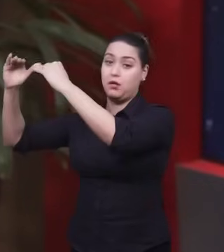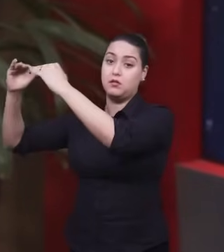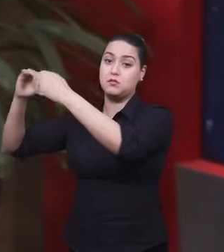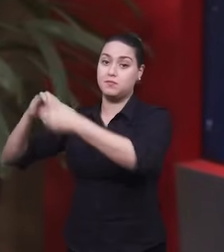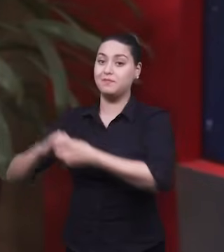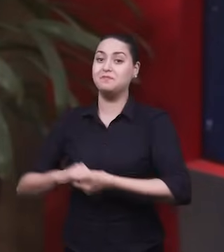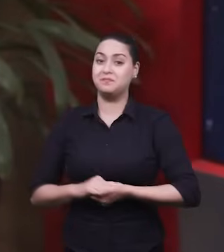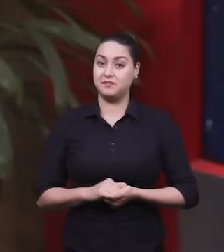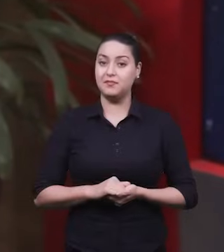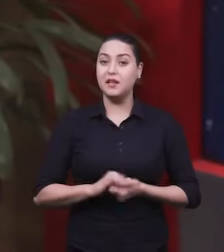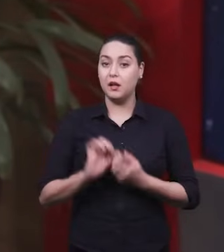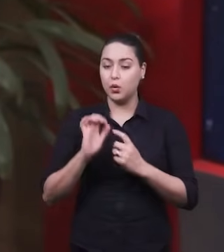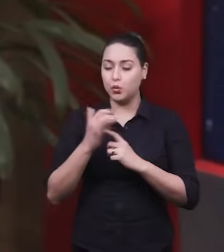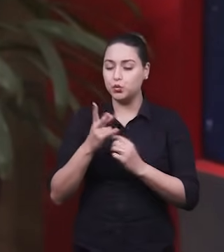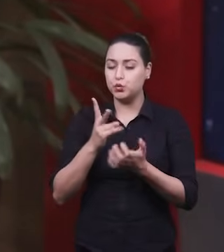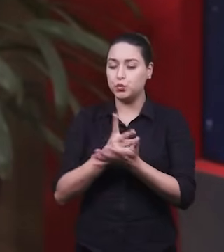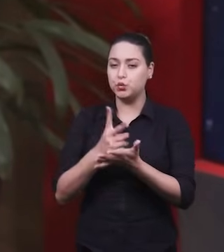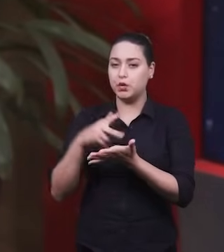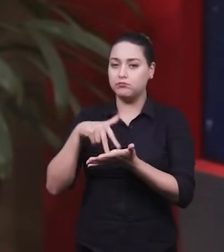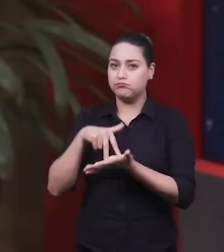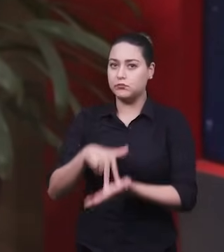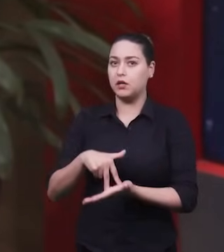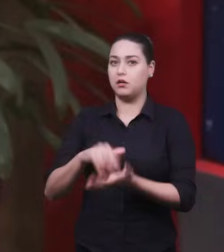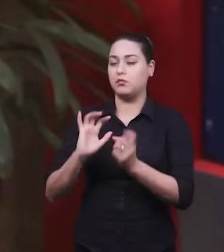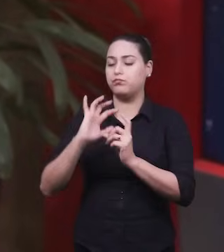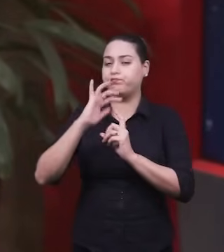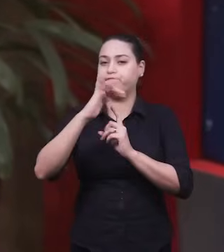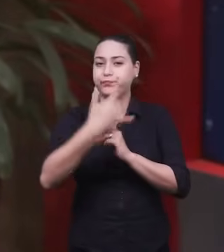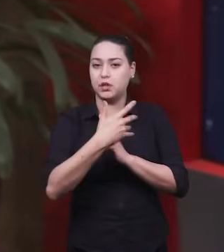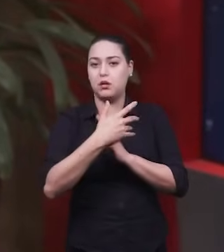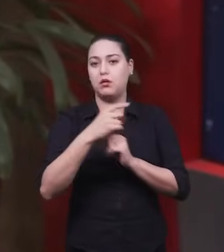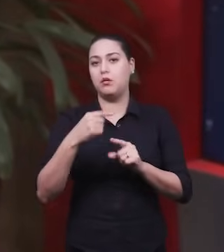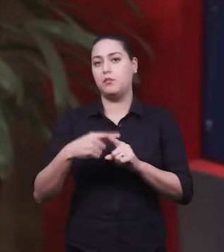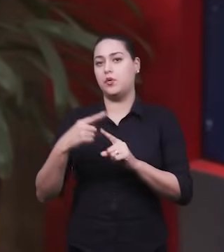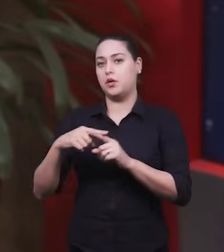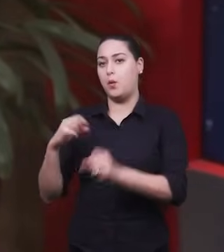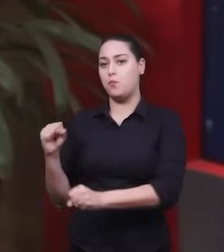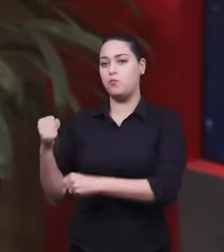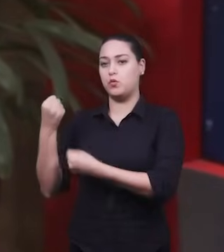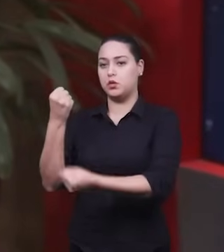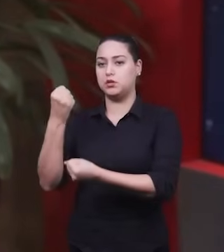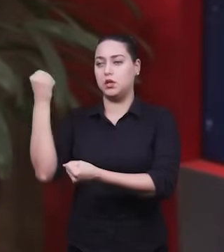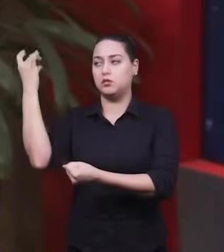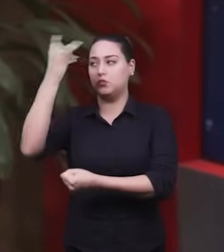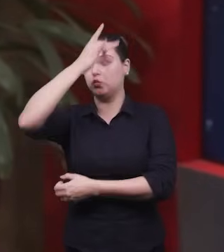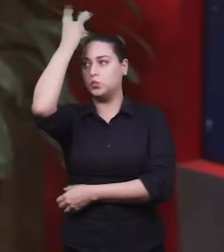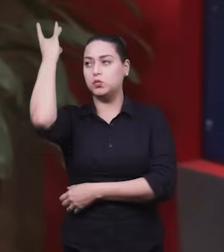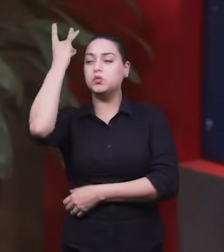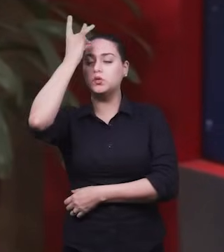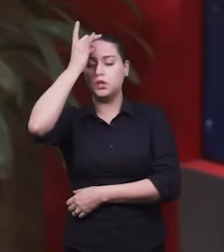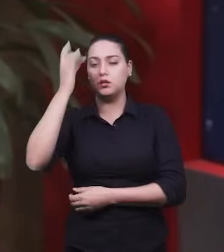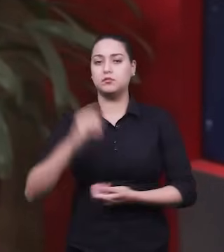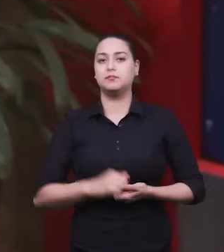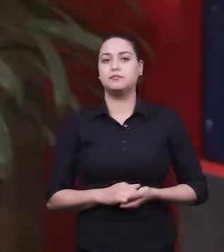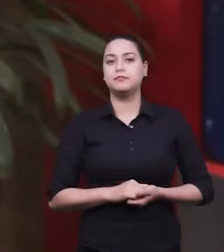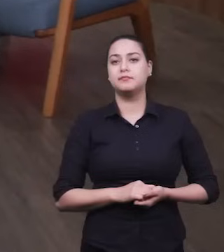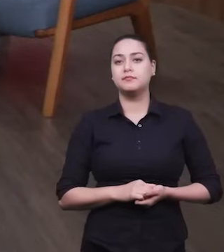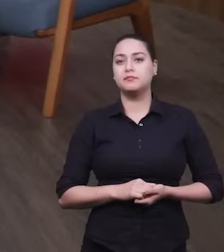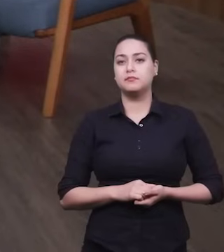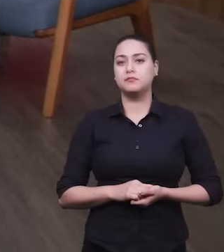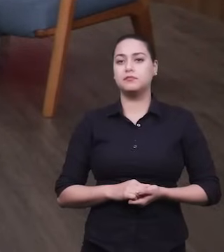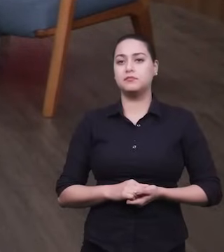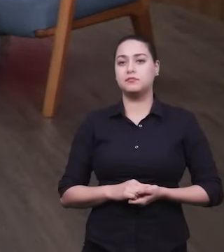prevalecer e é assim que nós temos sido preservados. Glória a Deus. A soberania da voz do Espírito Santo.